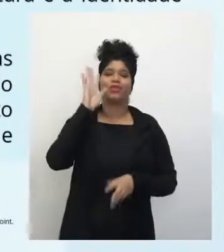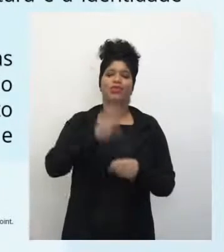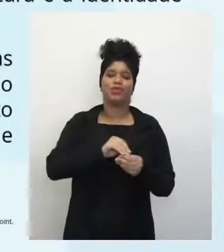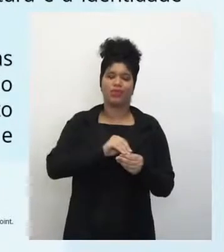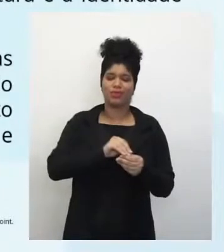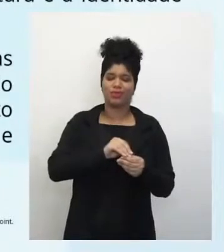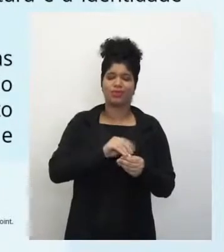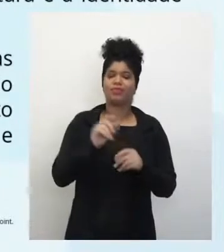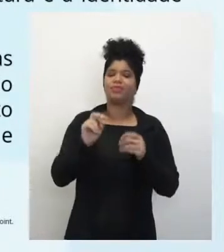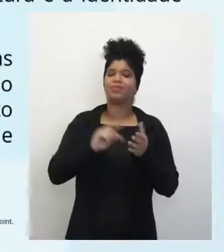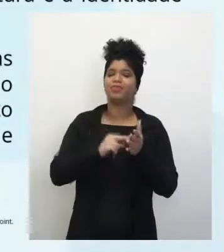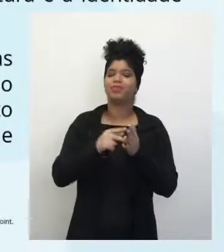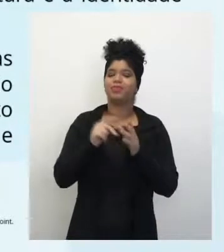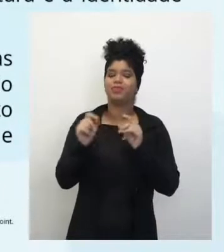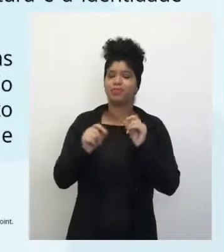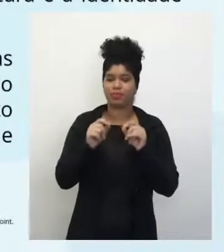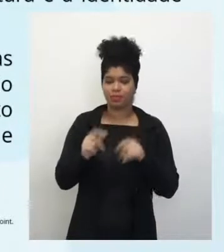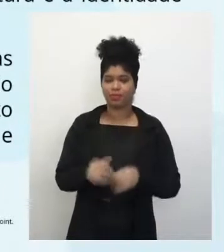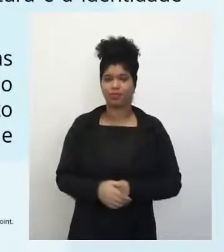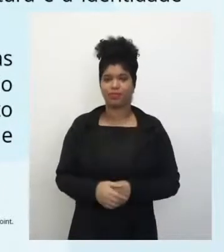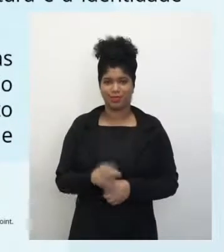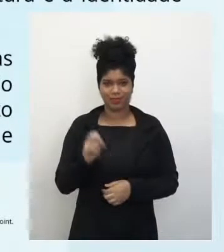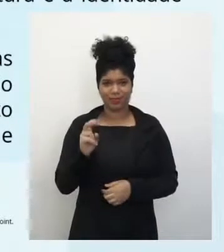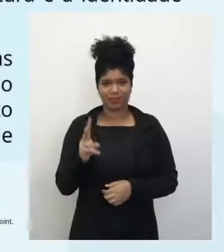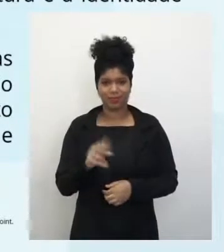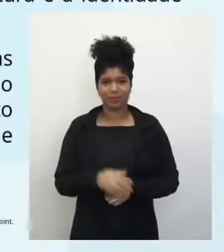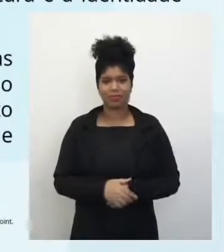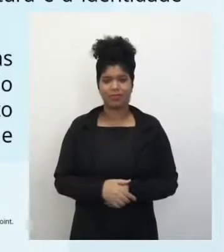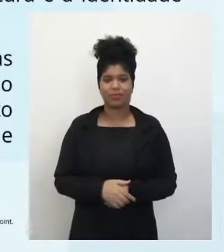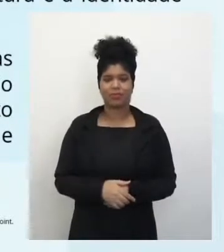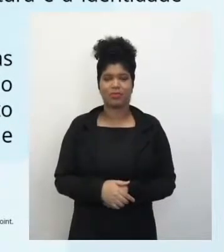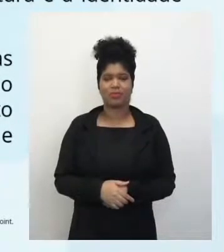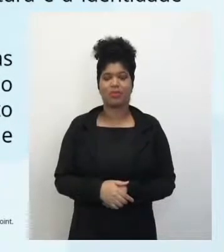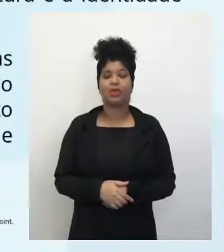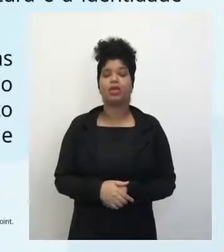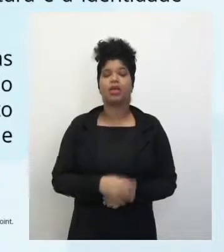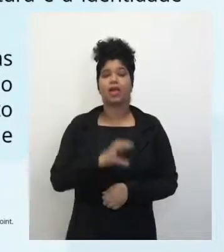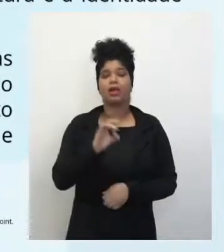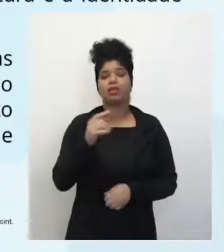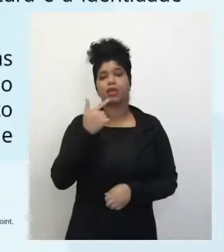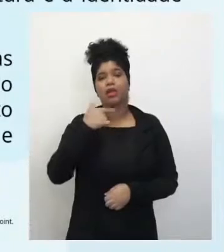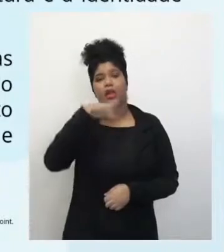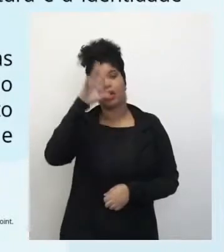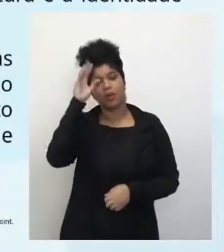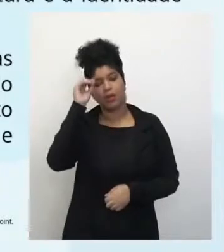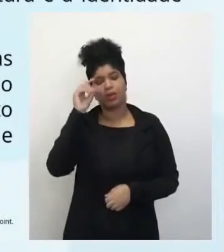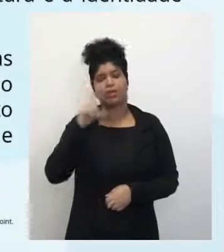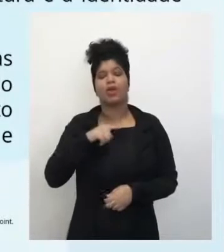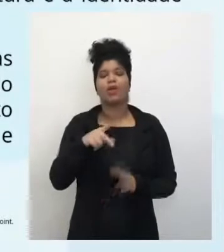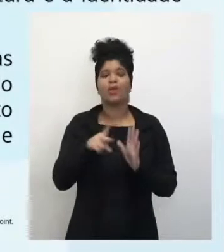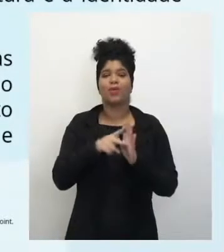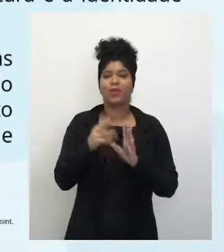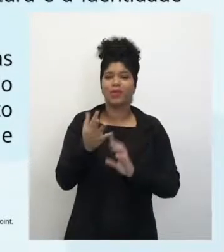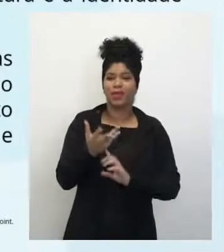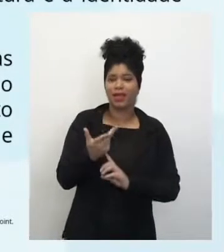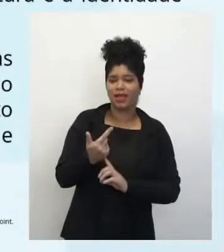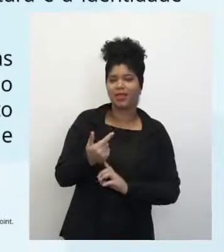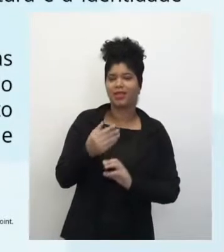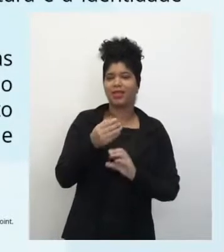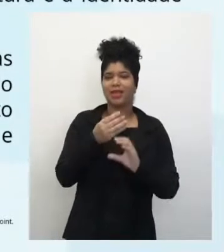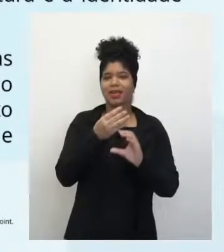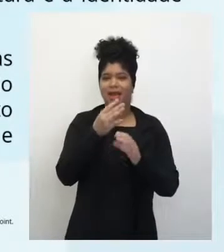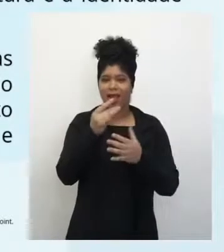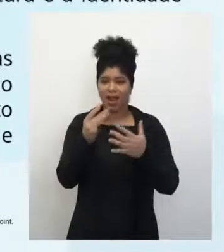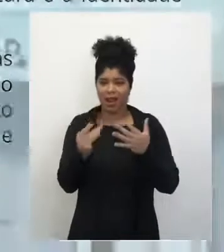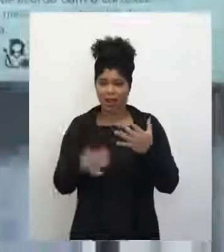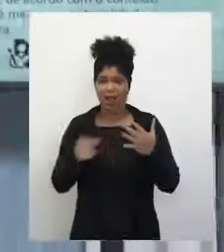já identifica o que cada um quer dizer, tá bom? Então, gente, cada linguagem artística tem suas peculiaridades, tem